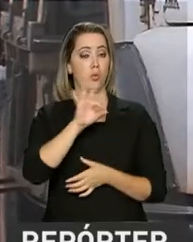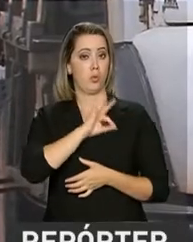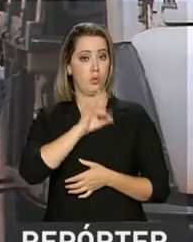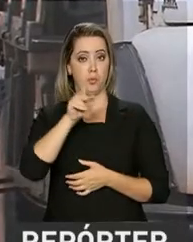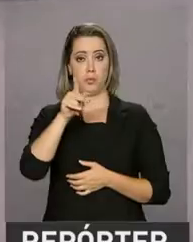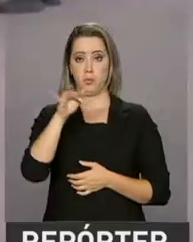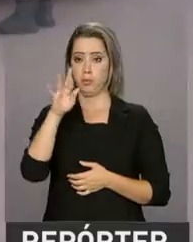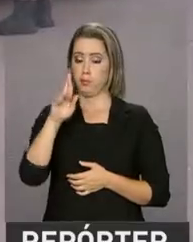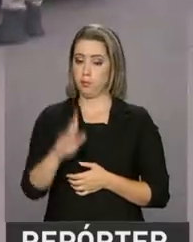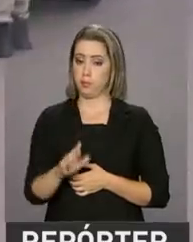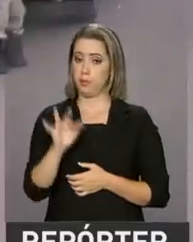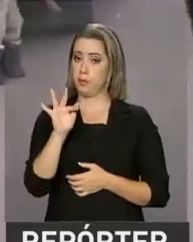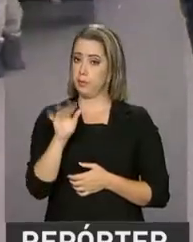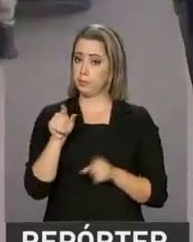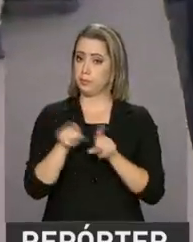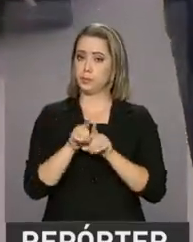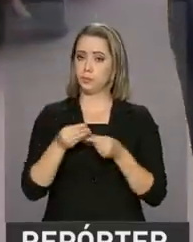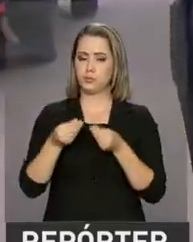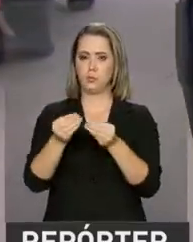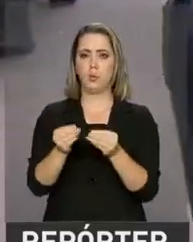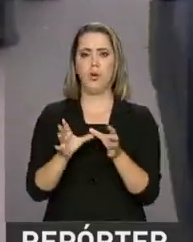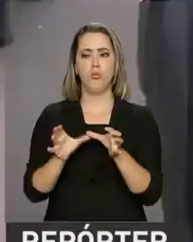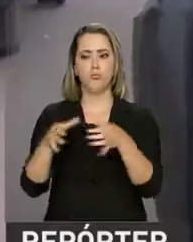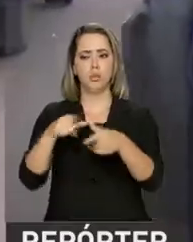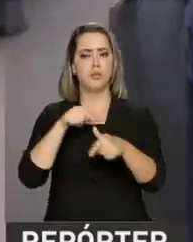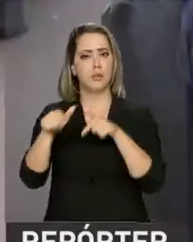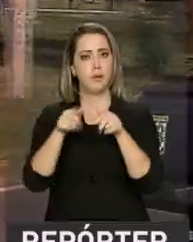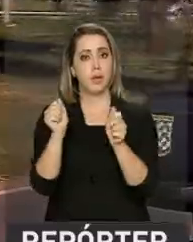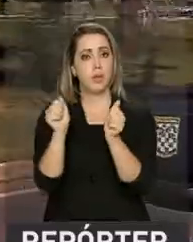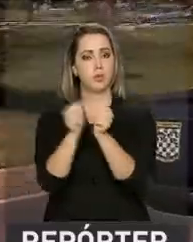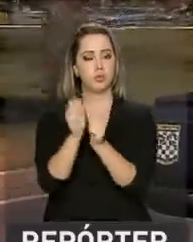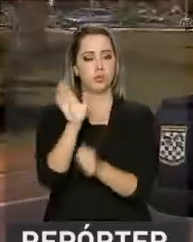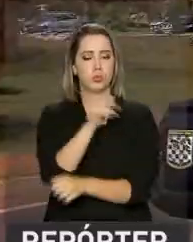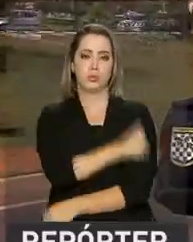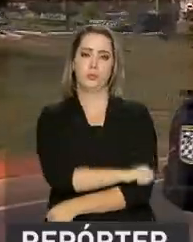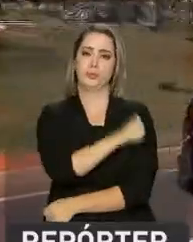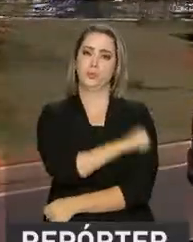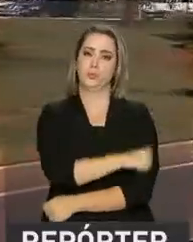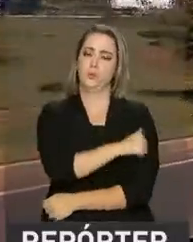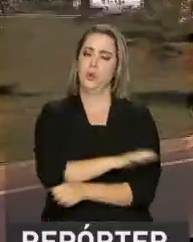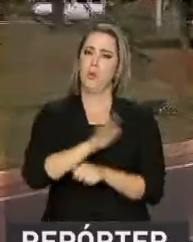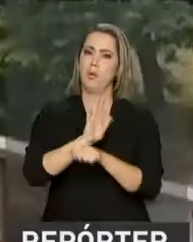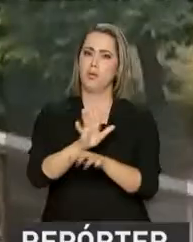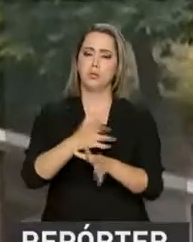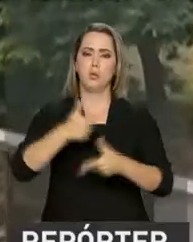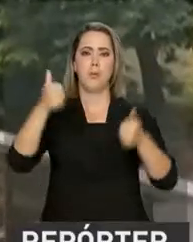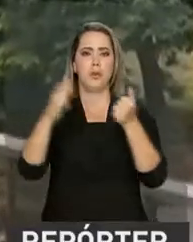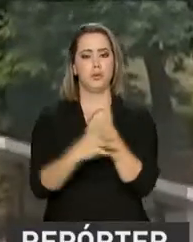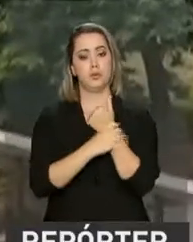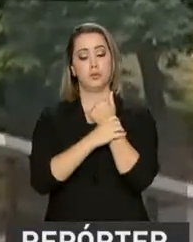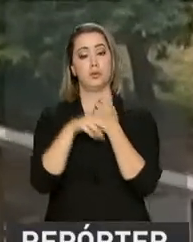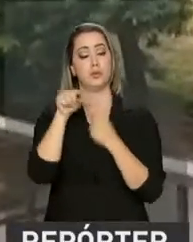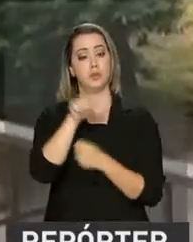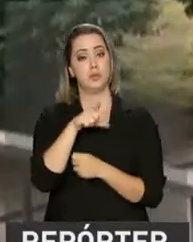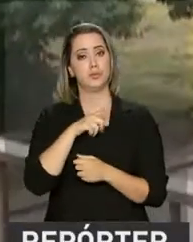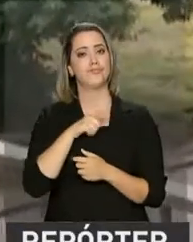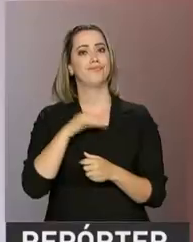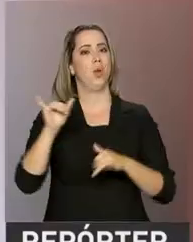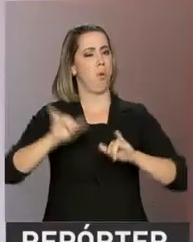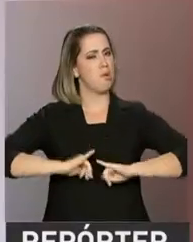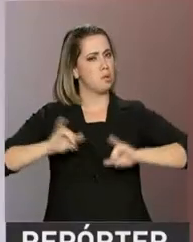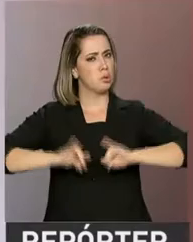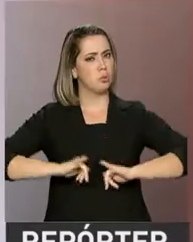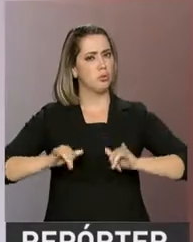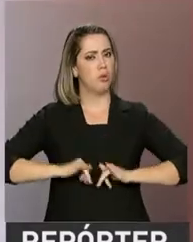federal vão ser enviados ao rio de janeiro para auxiliar o governo do estado a garantir a segurança o rio de janeiro vem sofrendo ataques